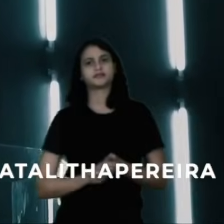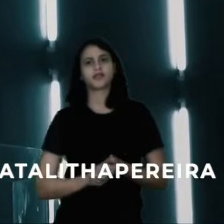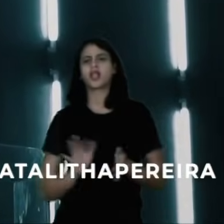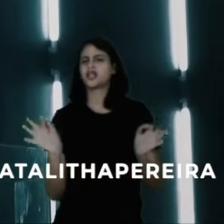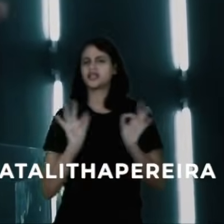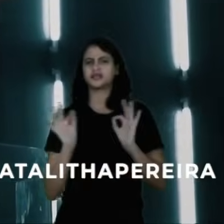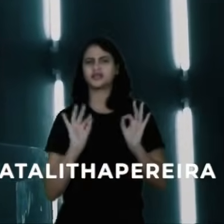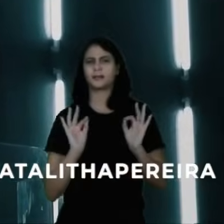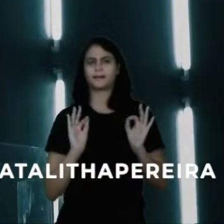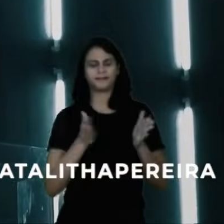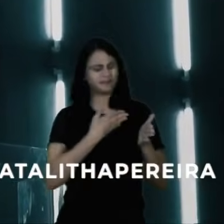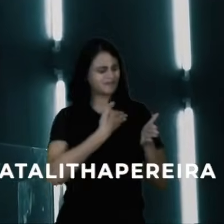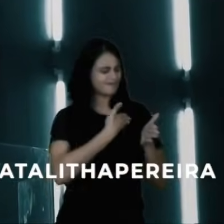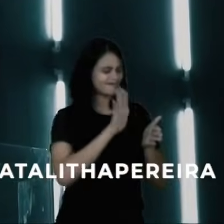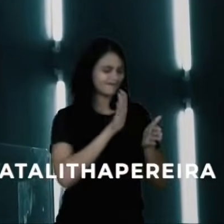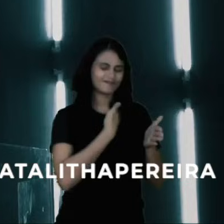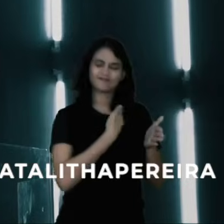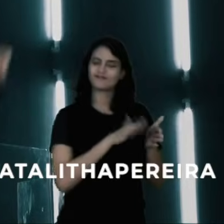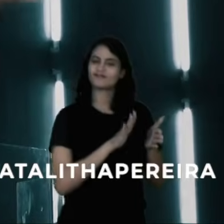apaga.